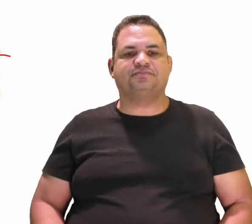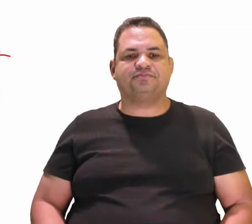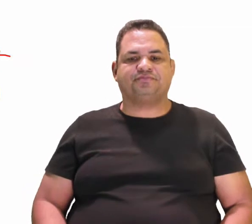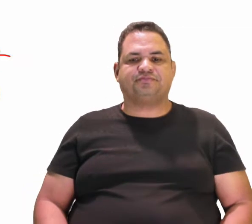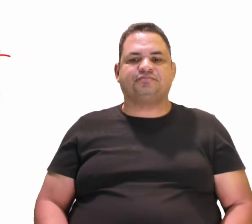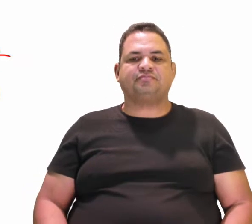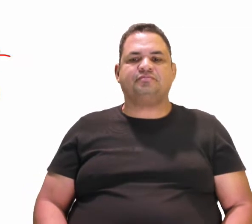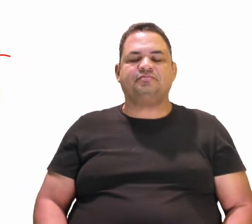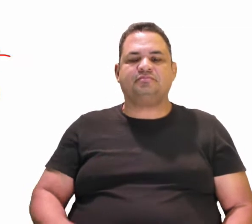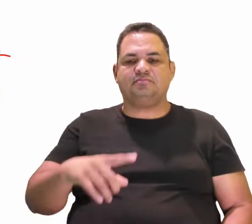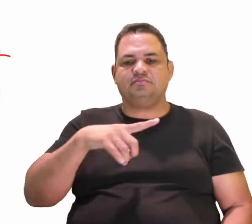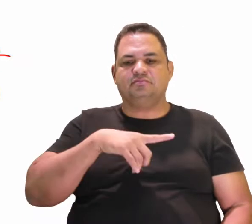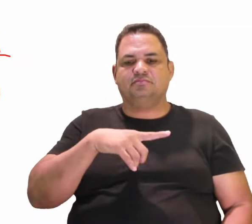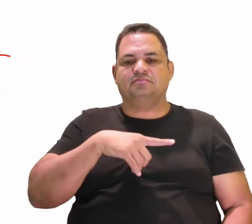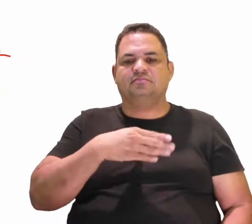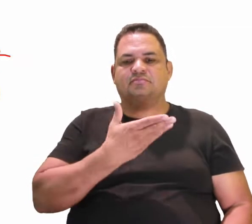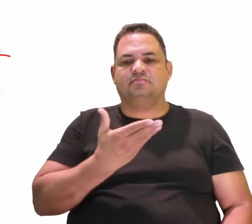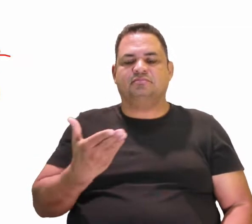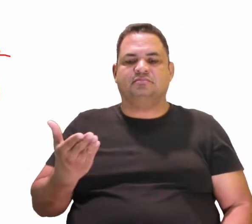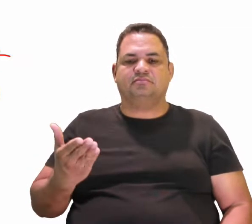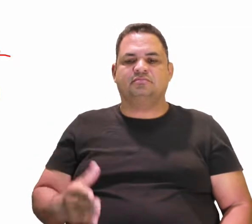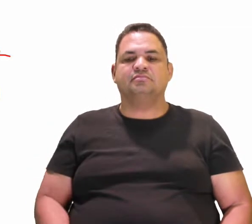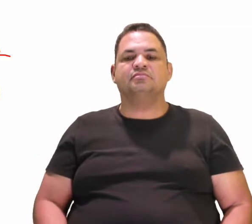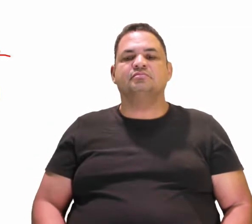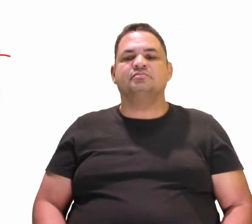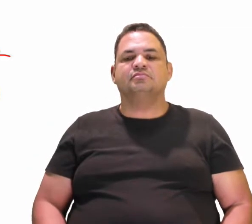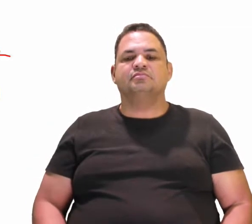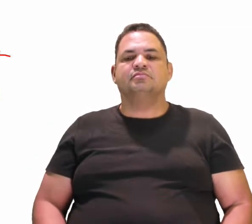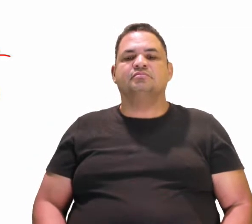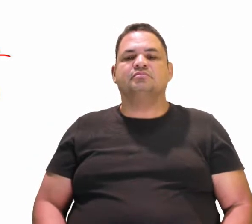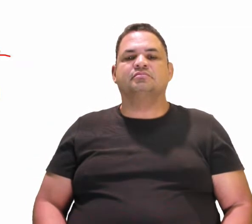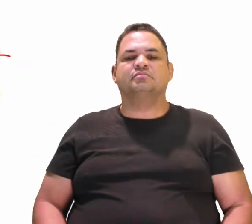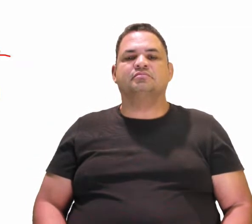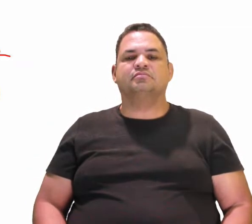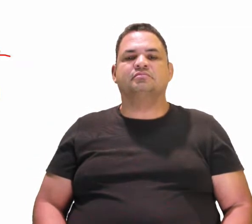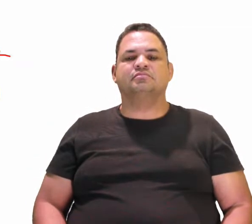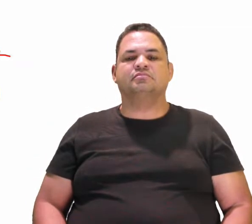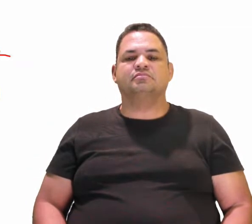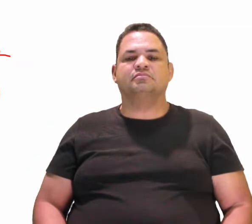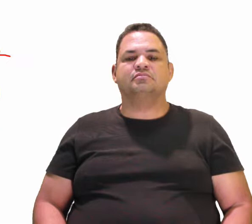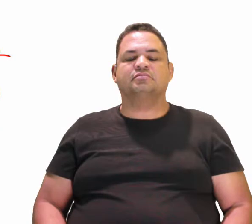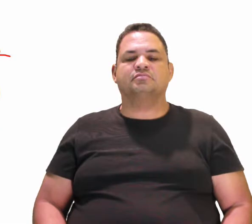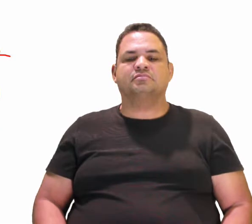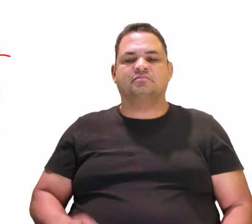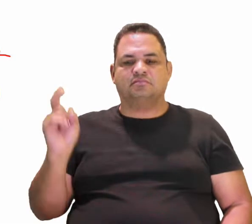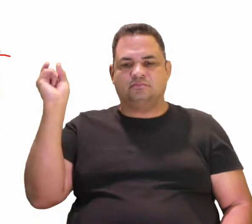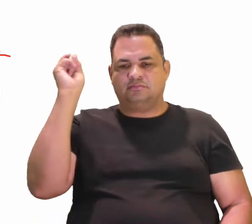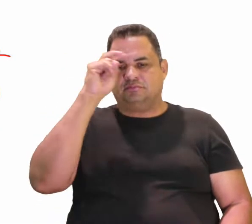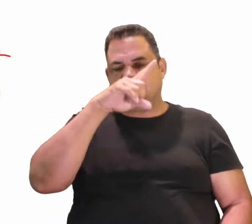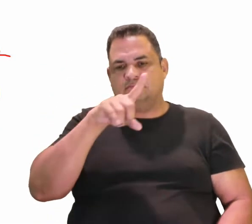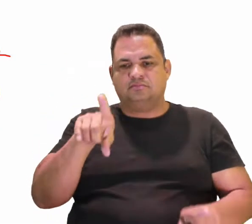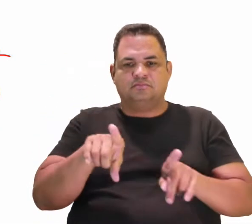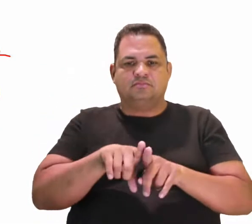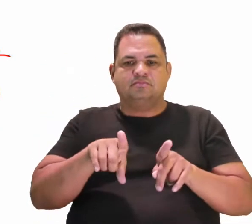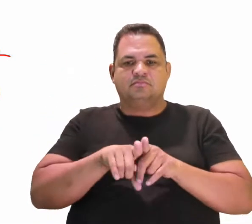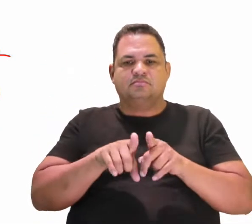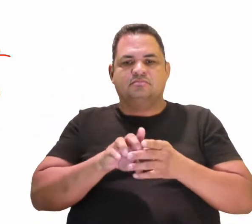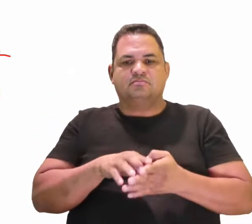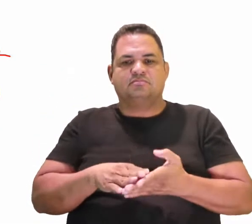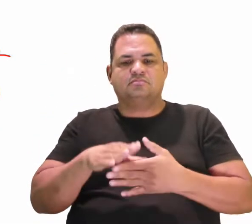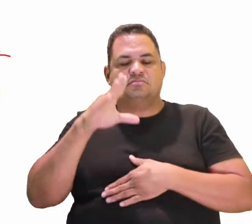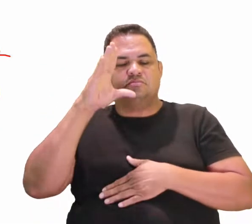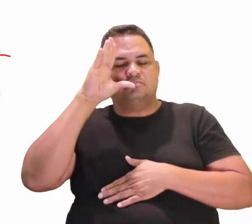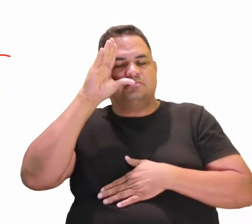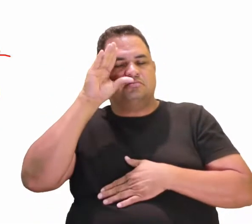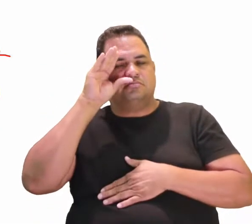Então, nós temos aí sleep 8 hours a day. Esse aqui é um dos mais difíceis também, que é dormir